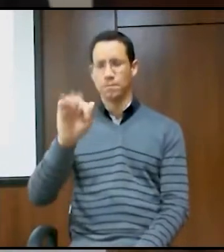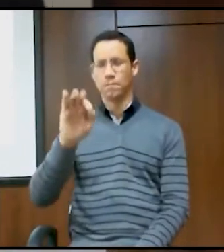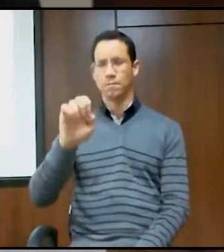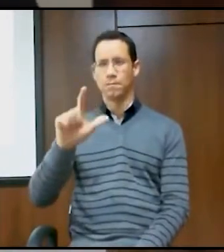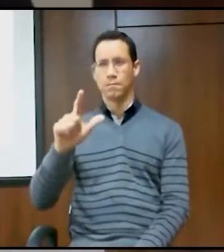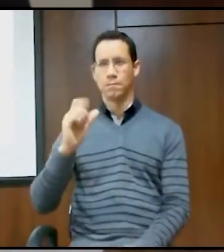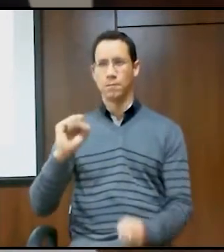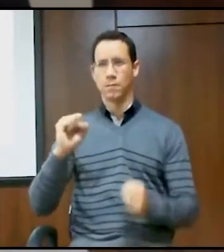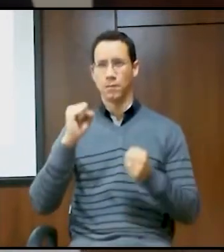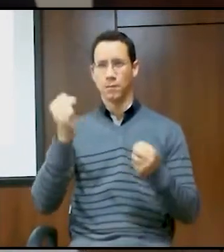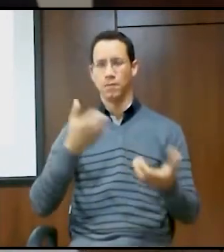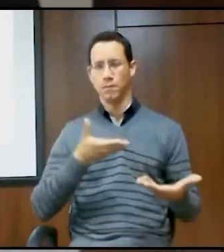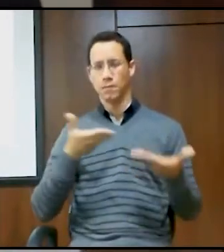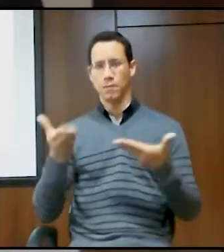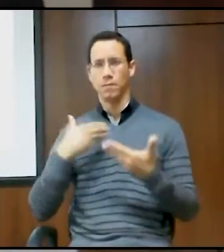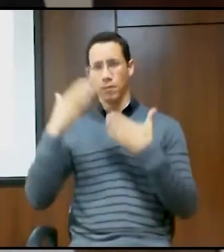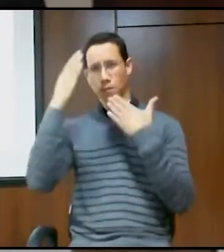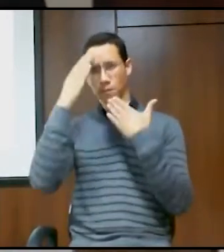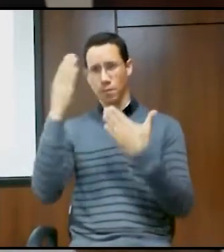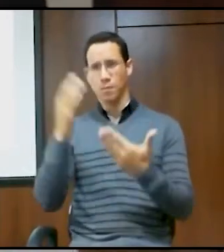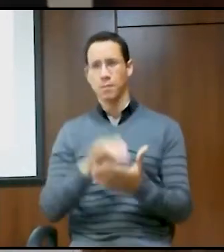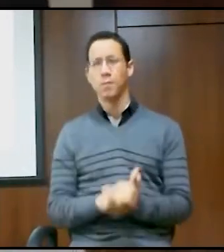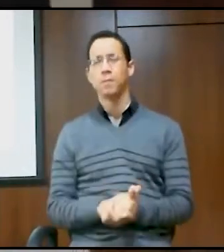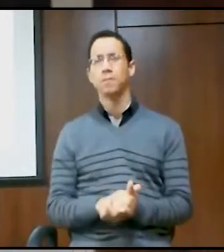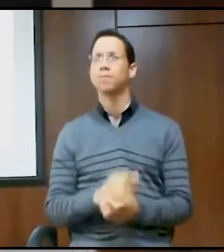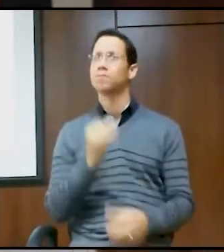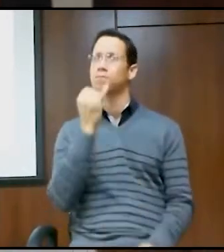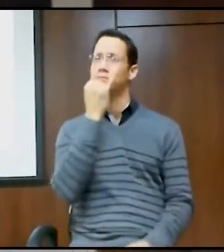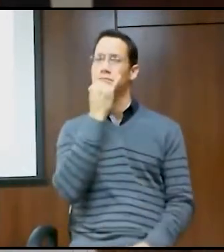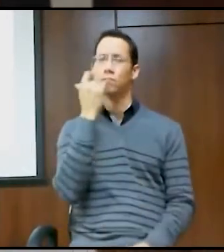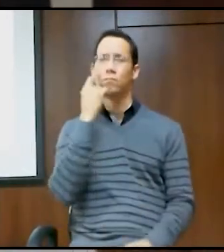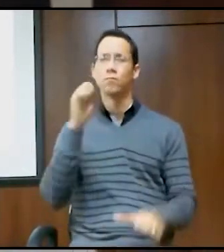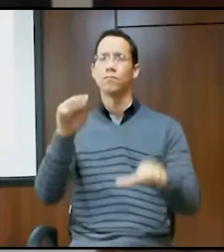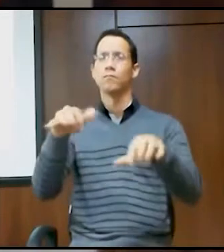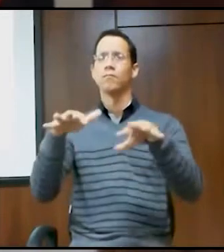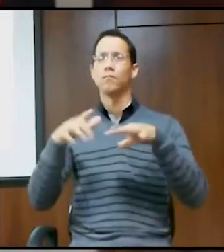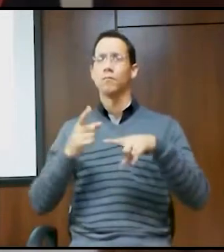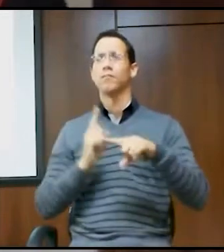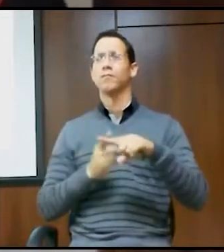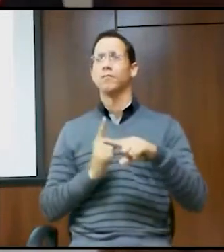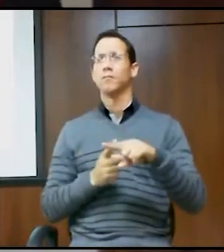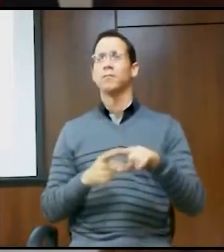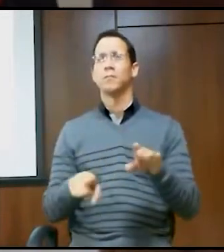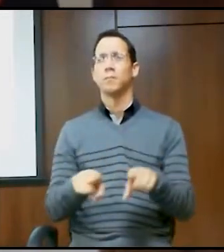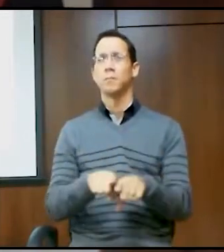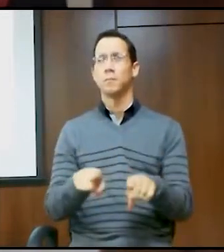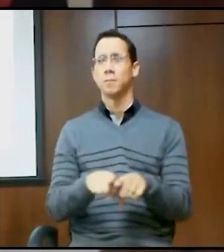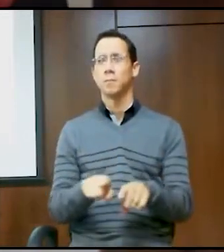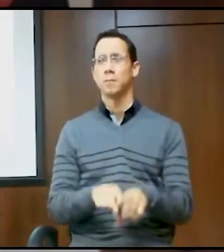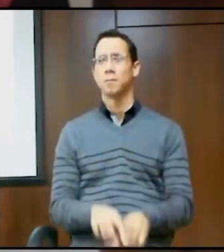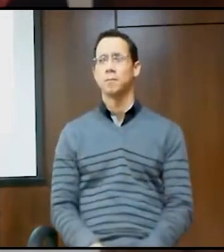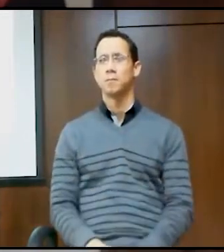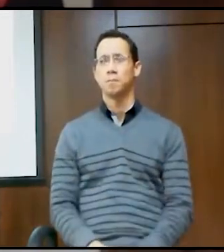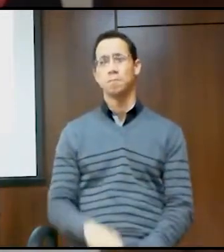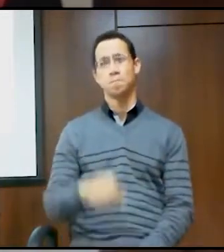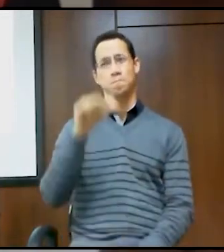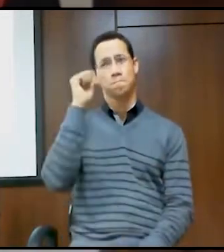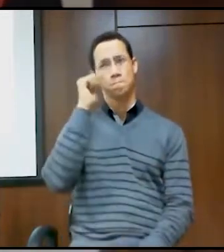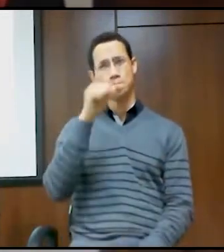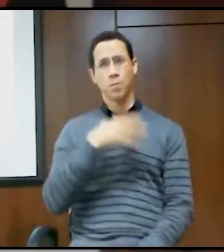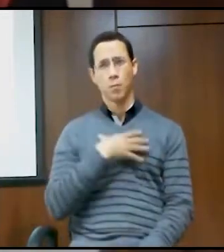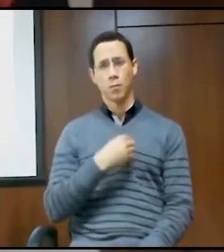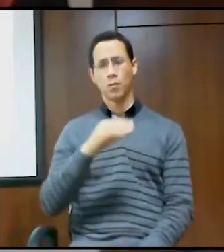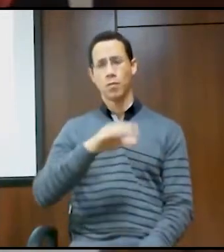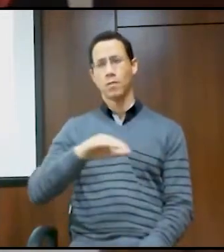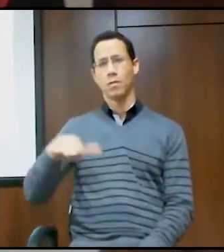pelo convite. Eu vou me desculpar com a plateia de antemão também, porque eu sou uma mulher com filhos pequenos,